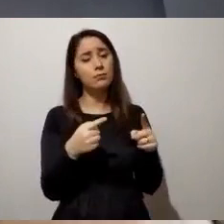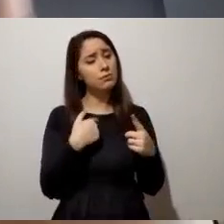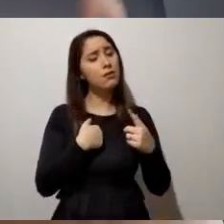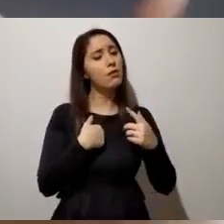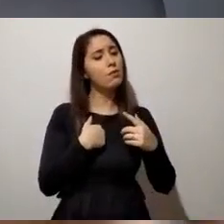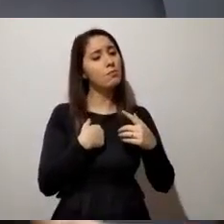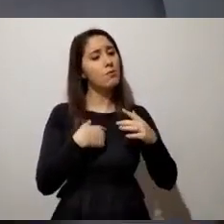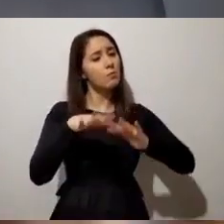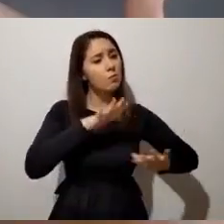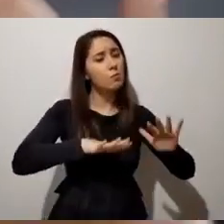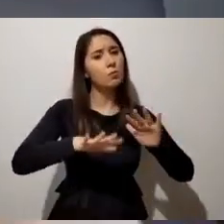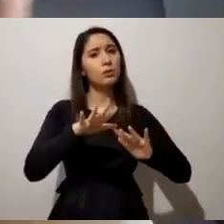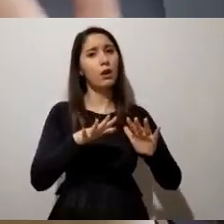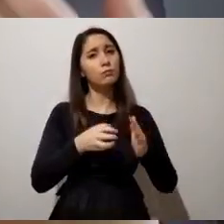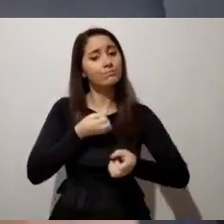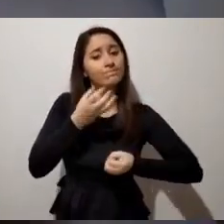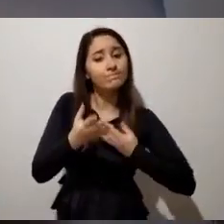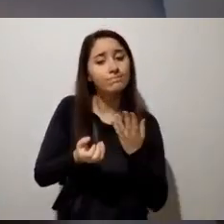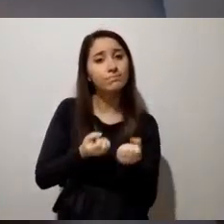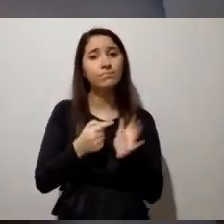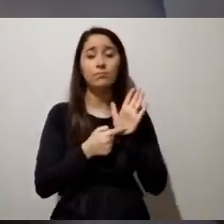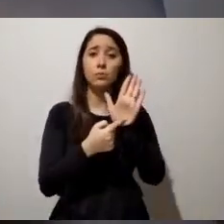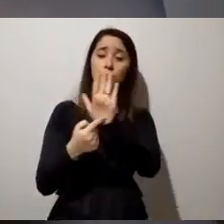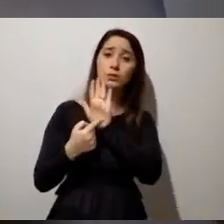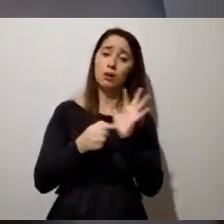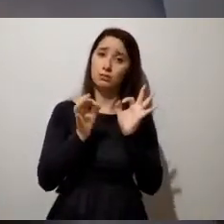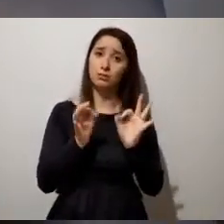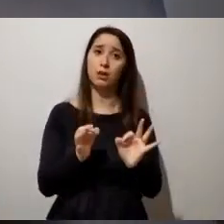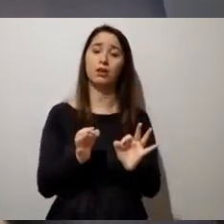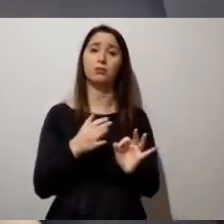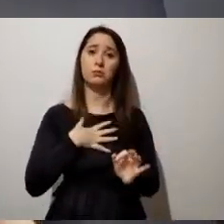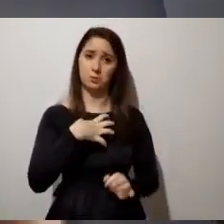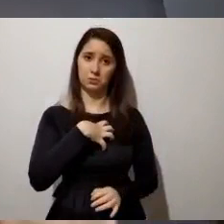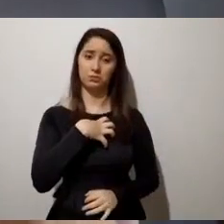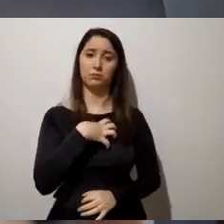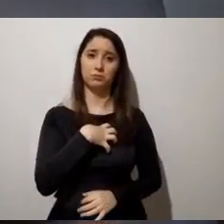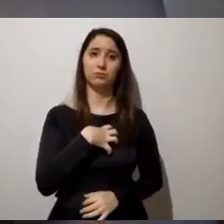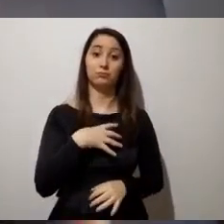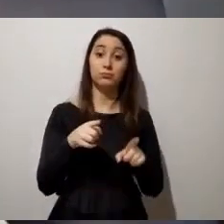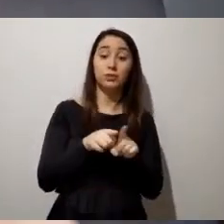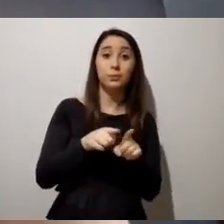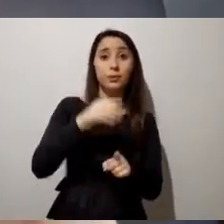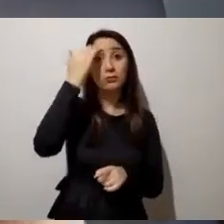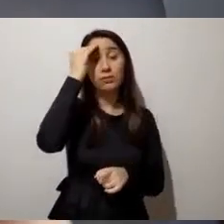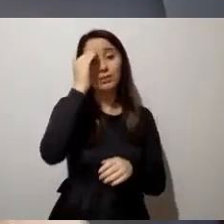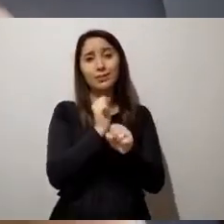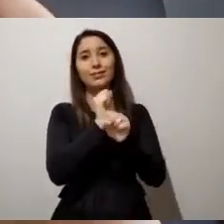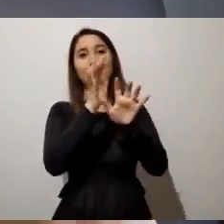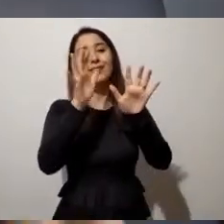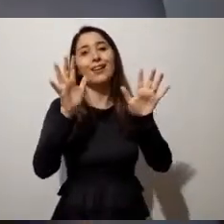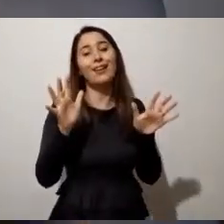conseguindo expressá-las na medida que se torna adequado para sua vida e você conseguindo entendê-las, dando sentido,